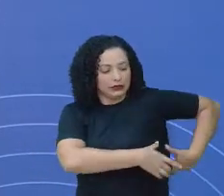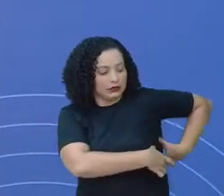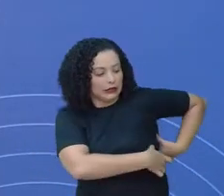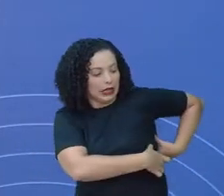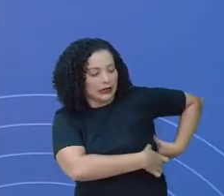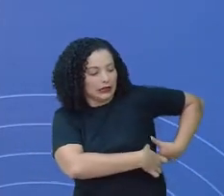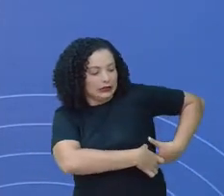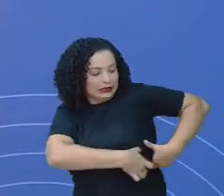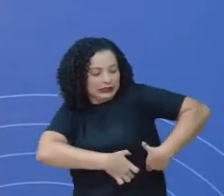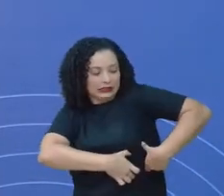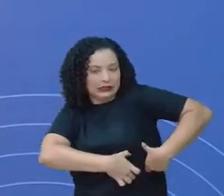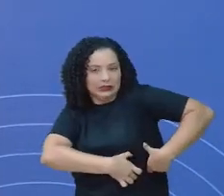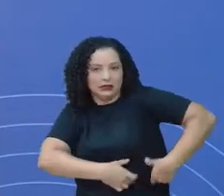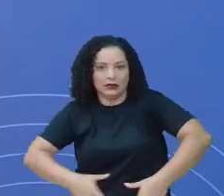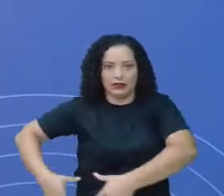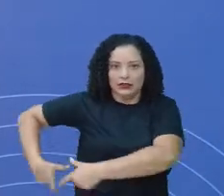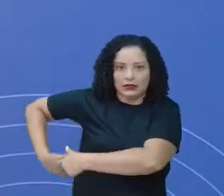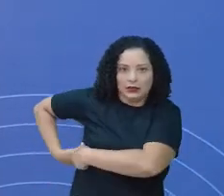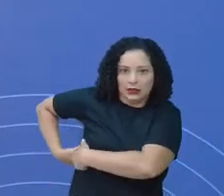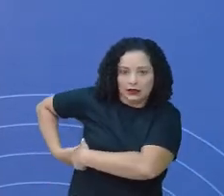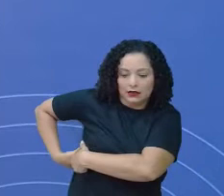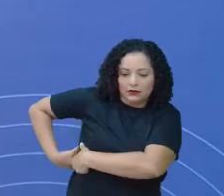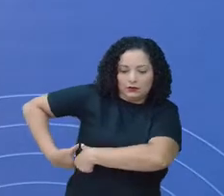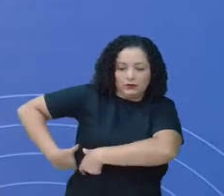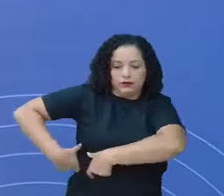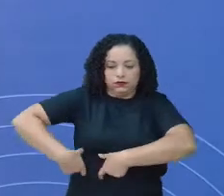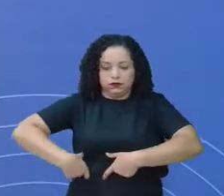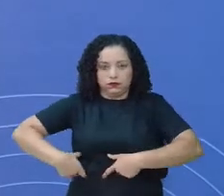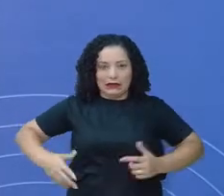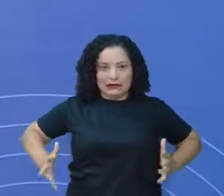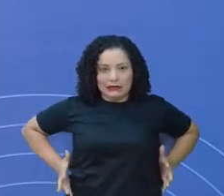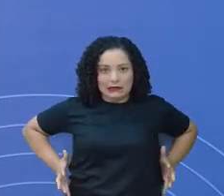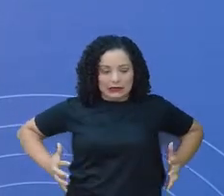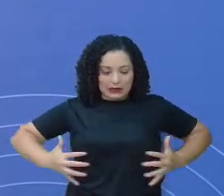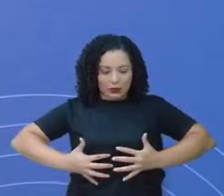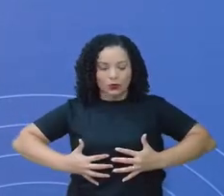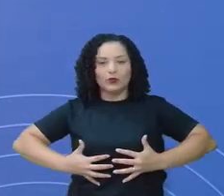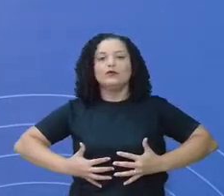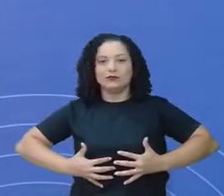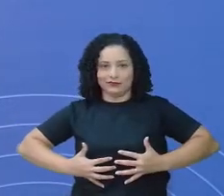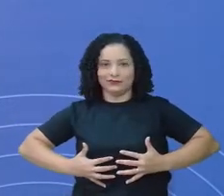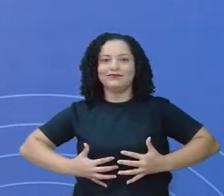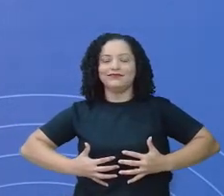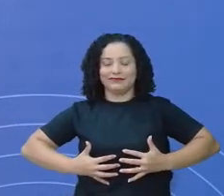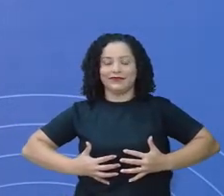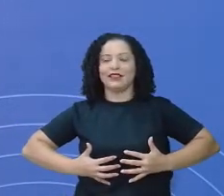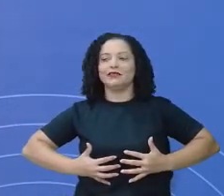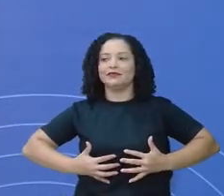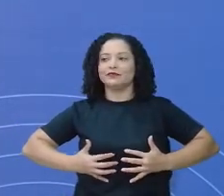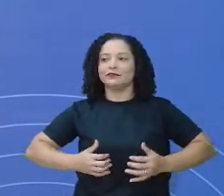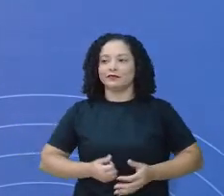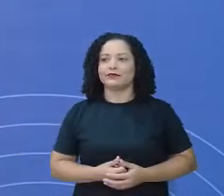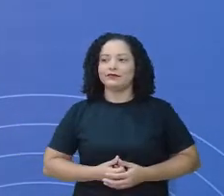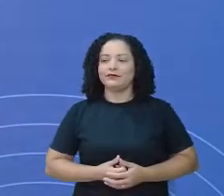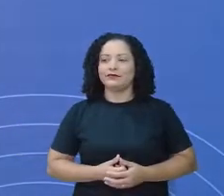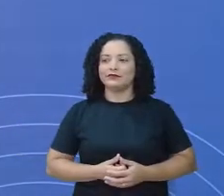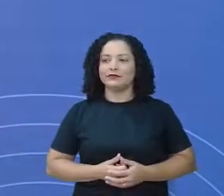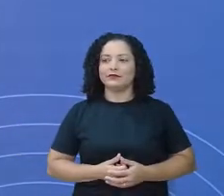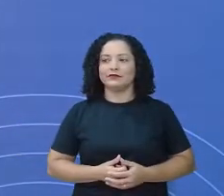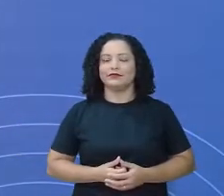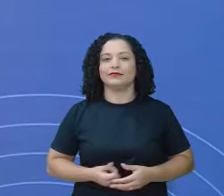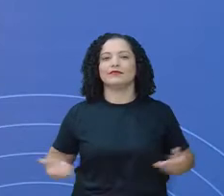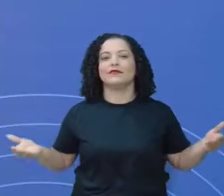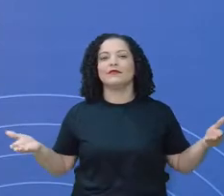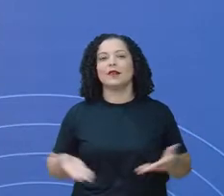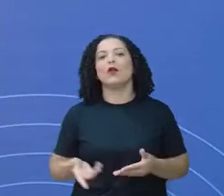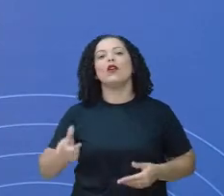coluna, mas ela vem e no caminho elas se unem e vai chegando aqui ao externo em conjunto. E